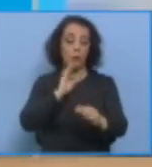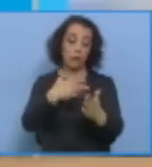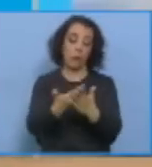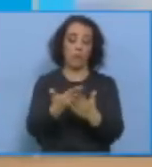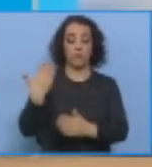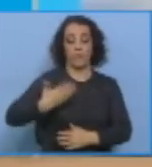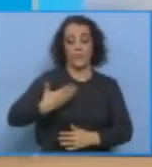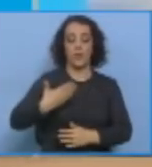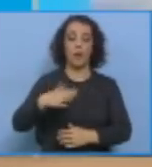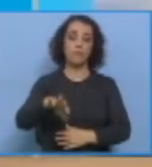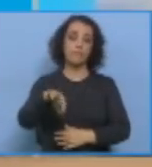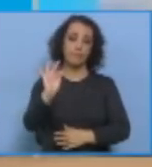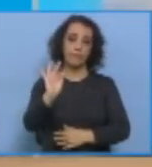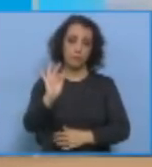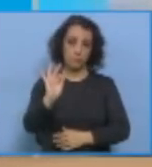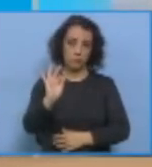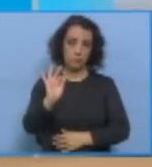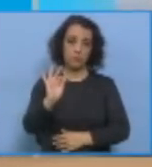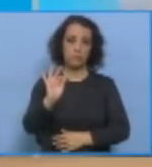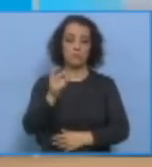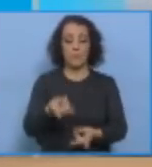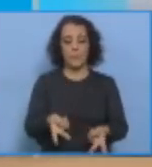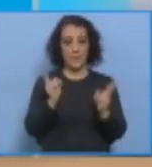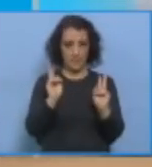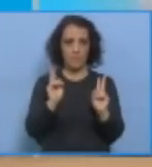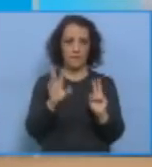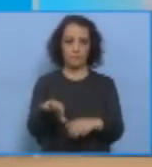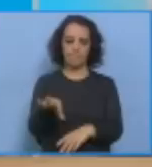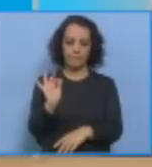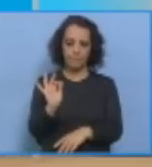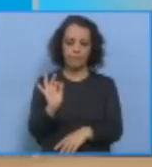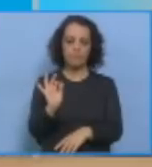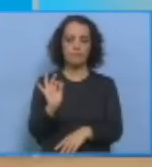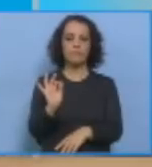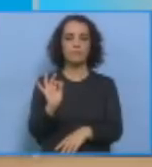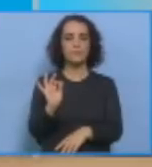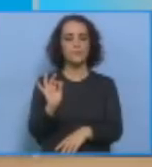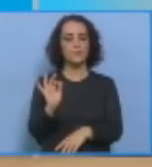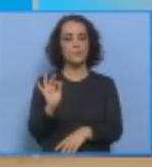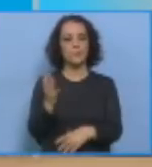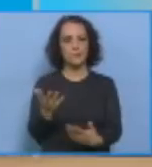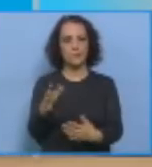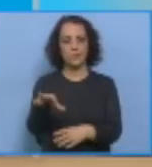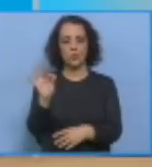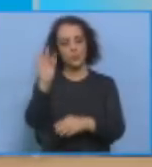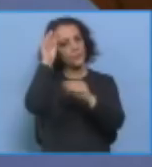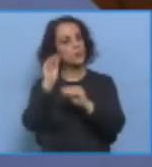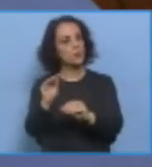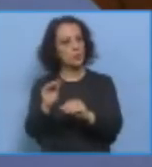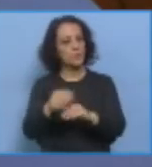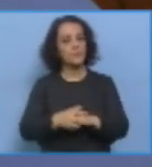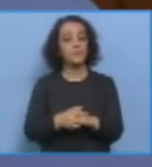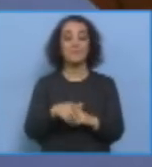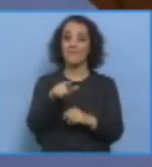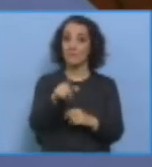que lhes é conferido de liberdade, de opção, de escolha e, portanto, de educação. Não é